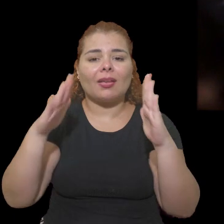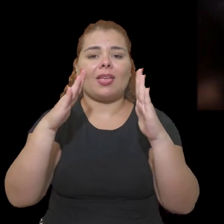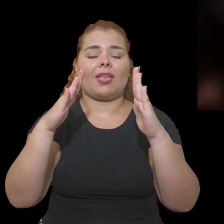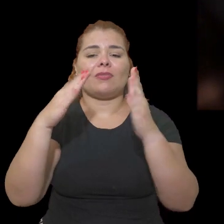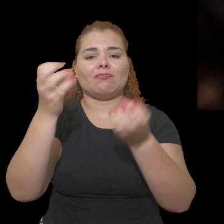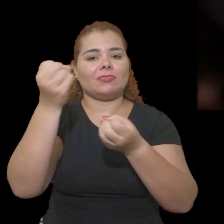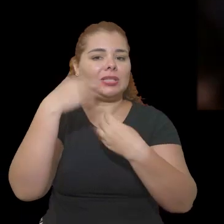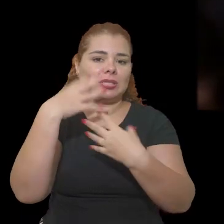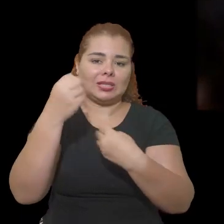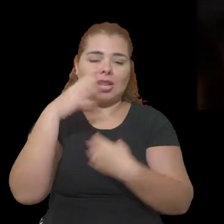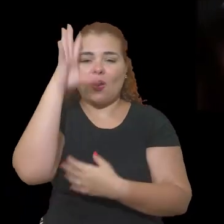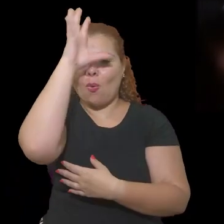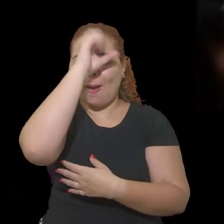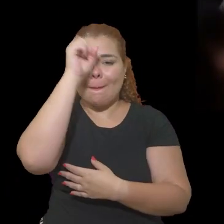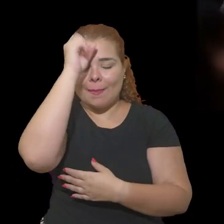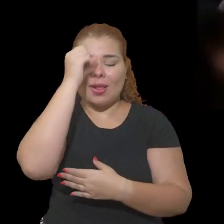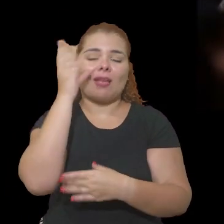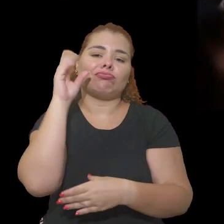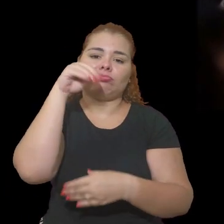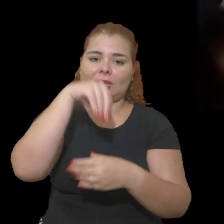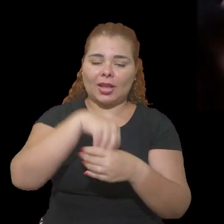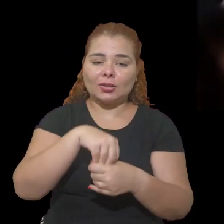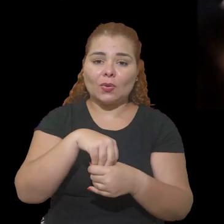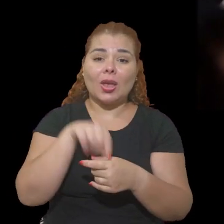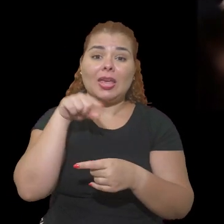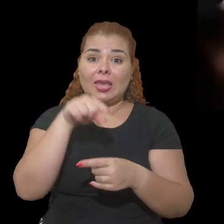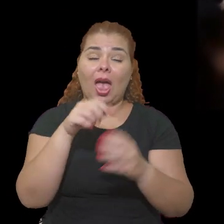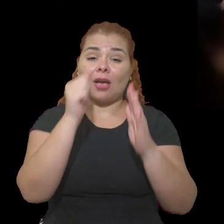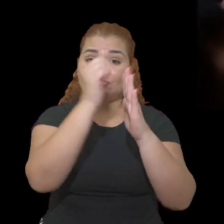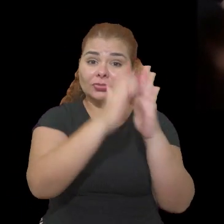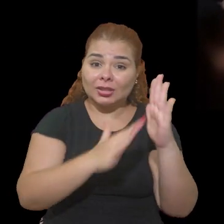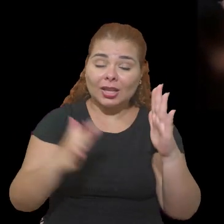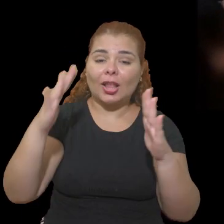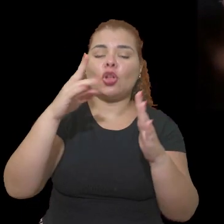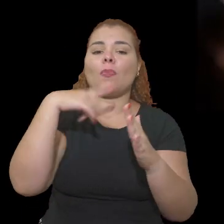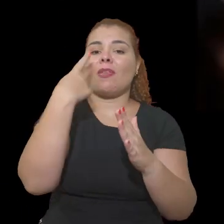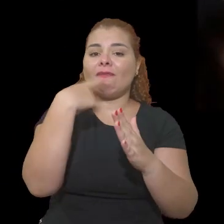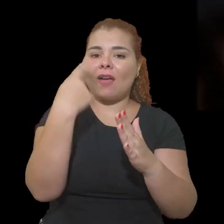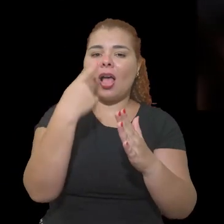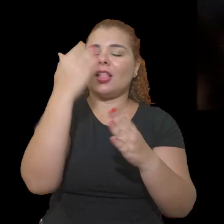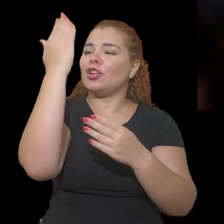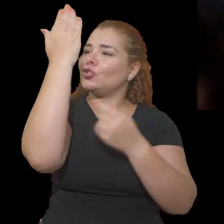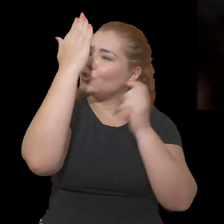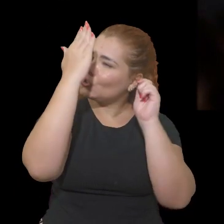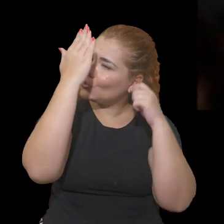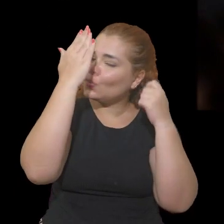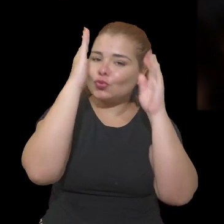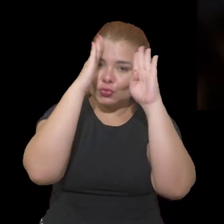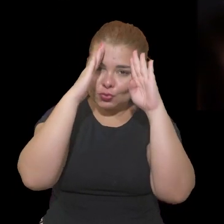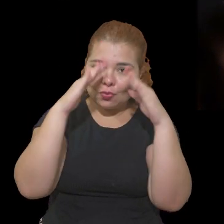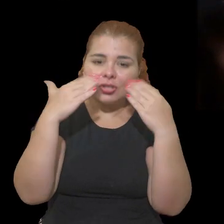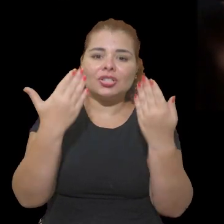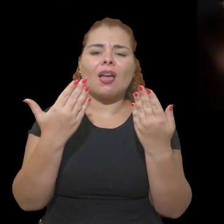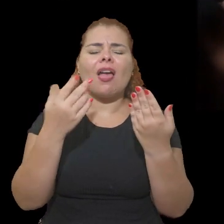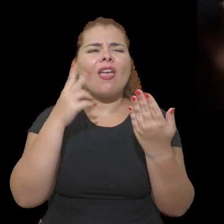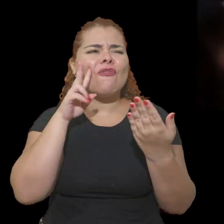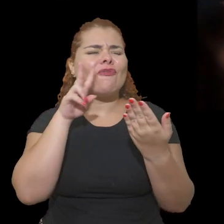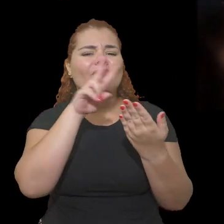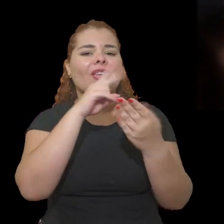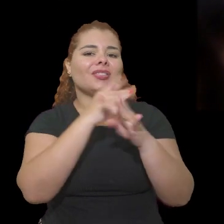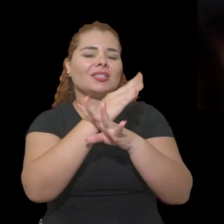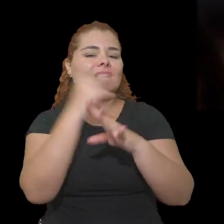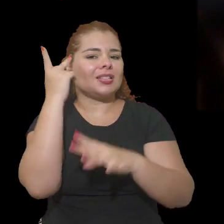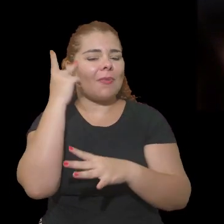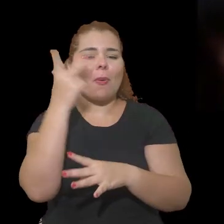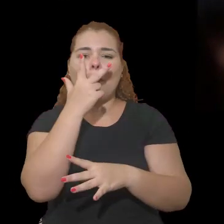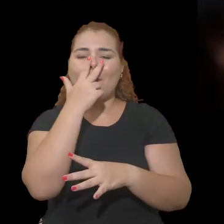aprendo muito mais dentro do terreiro do que fora dele, assim. E quando o terreiro me fala de Oxum e me fala desse amor e eu olho para a cidade de São Paulo, eu vejo o